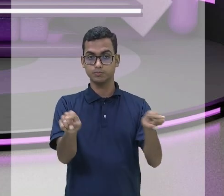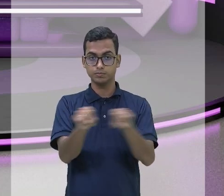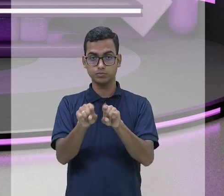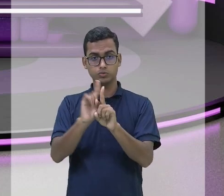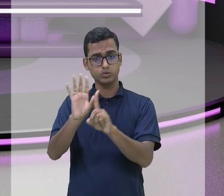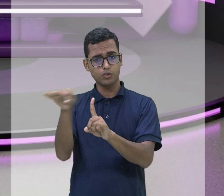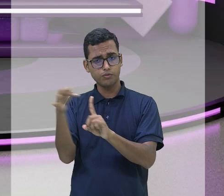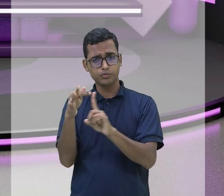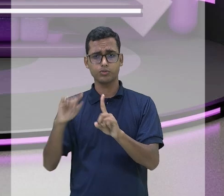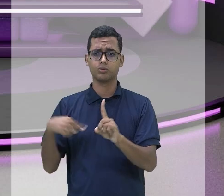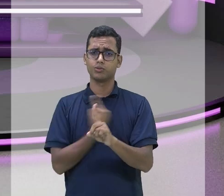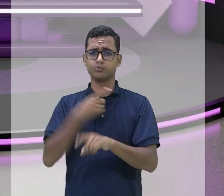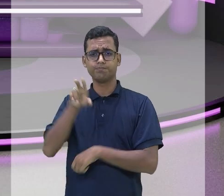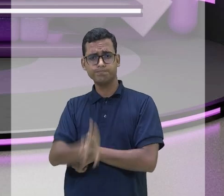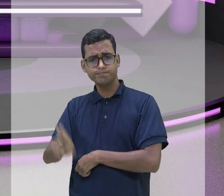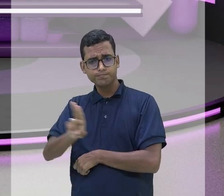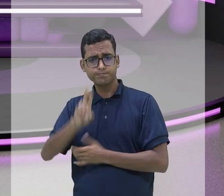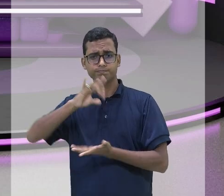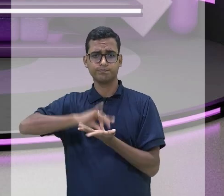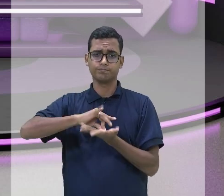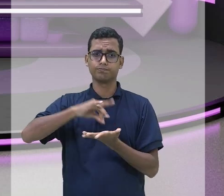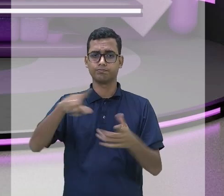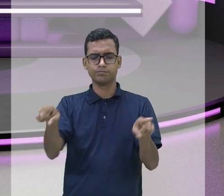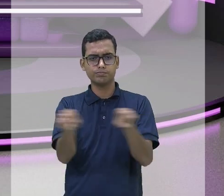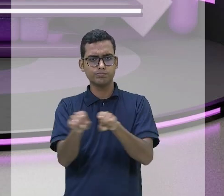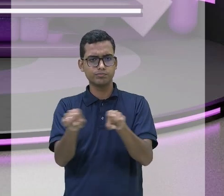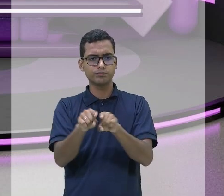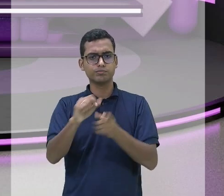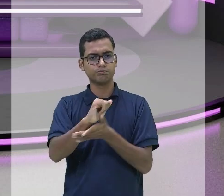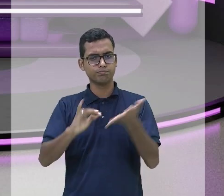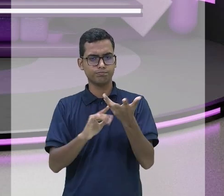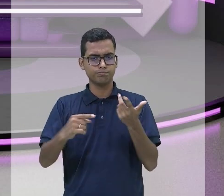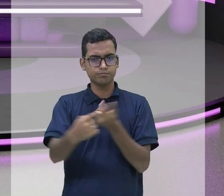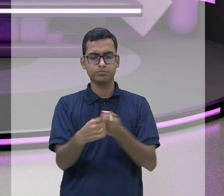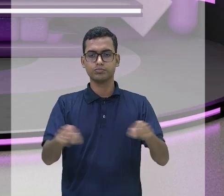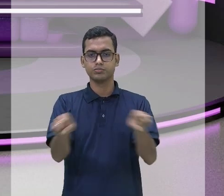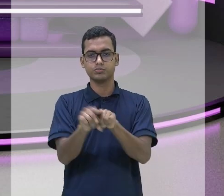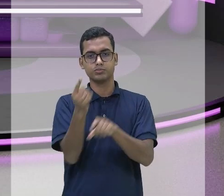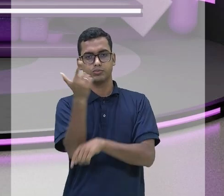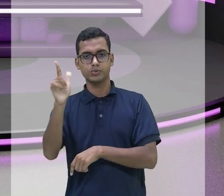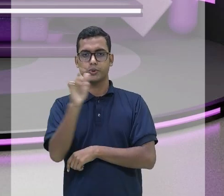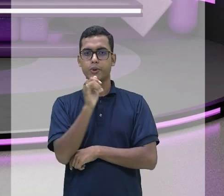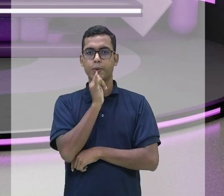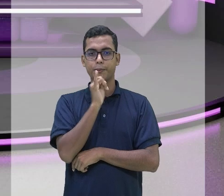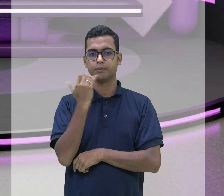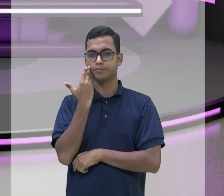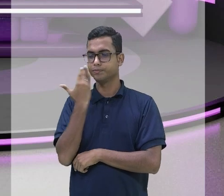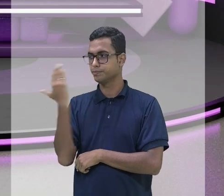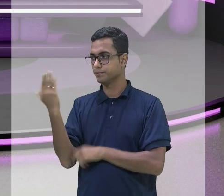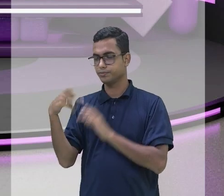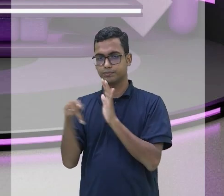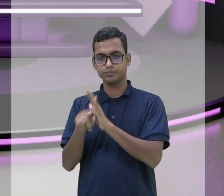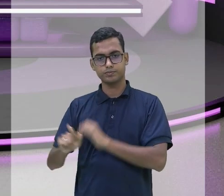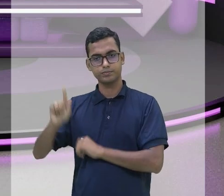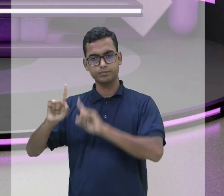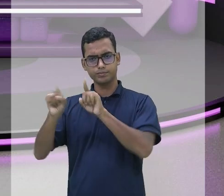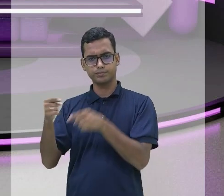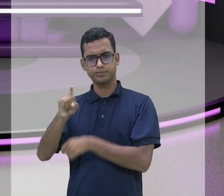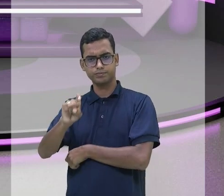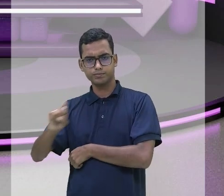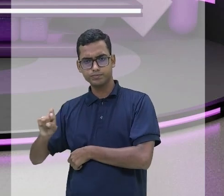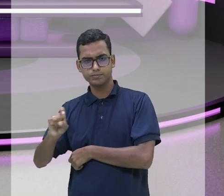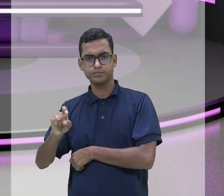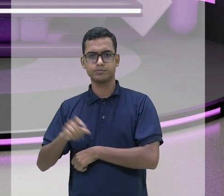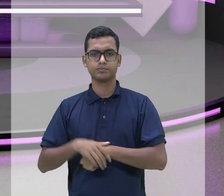usa bastante nos nossos exercícios. Vamos ver um outro exemplo. Nós temos aqui a função g de x, que a gente acabou de ver